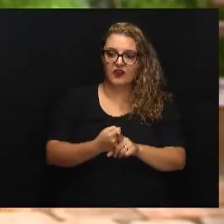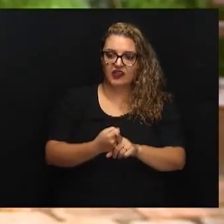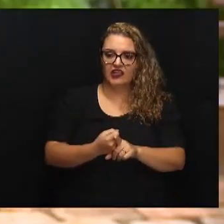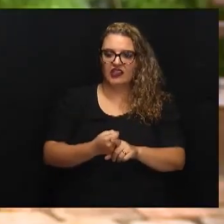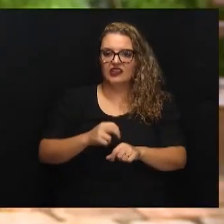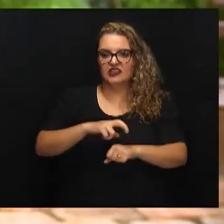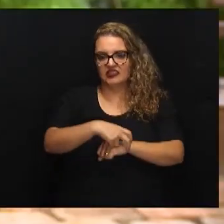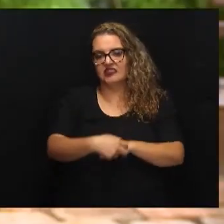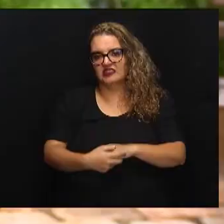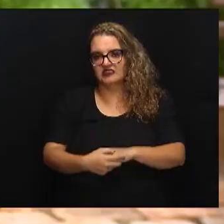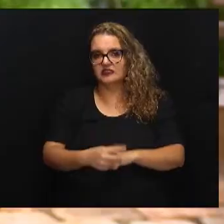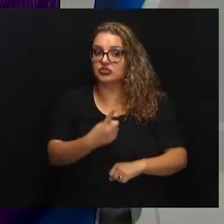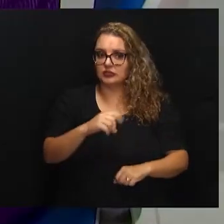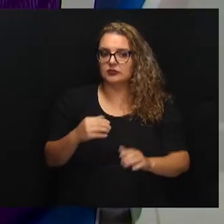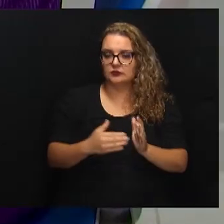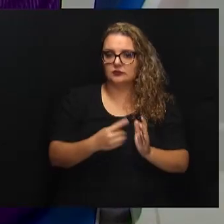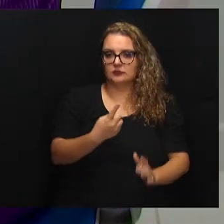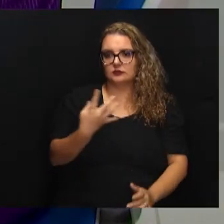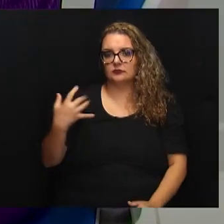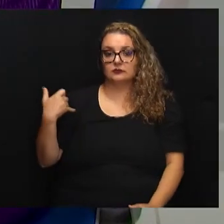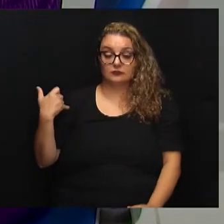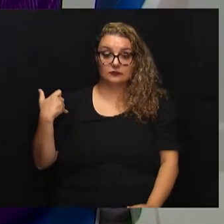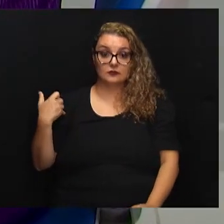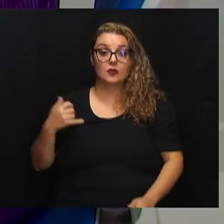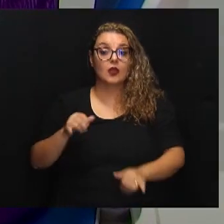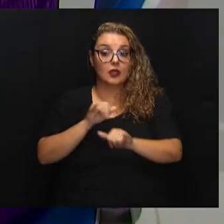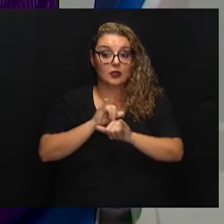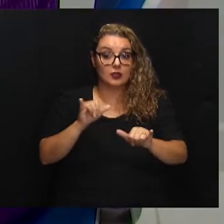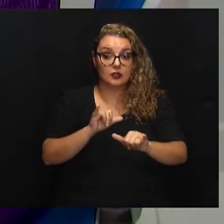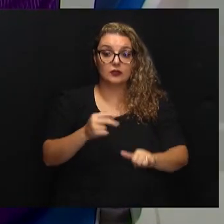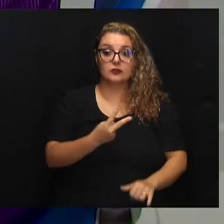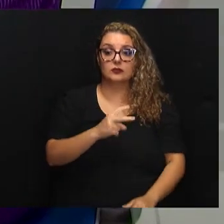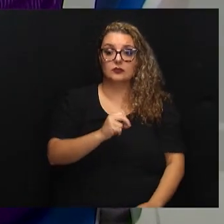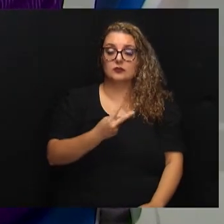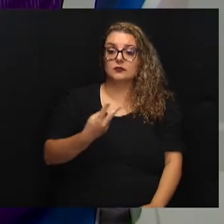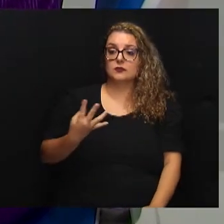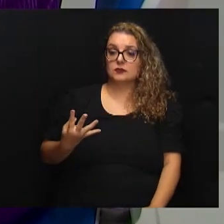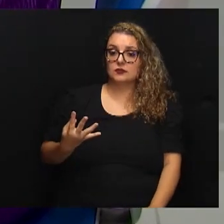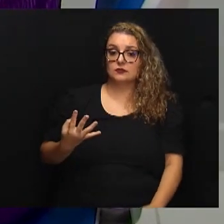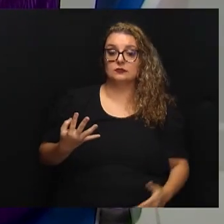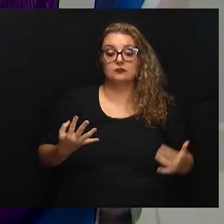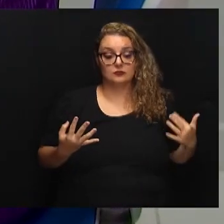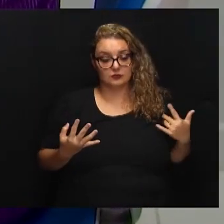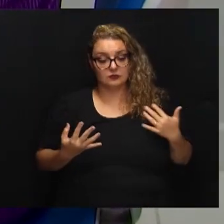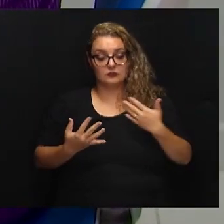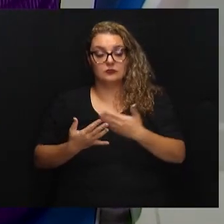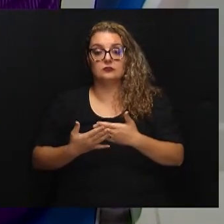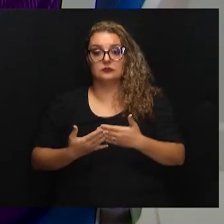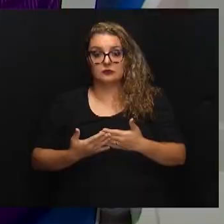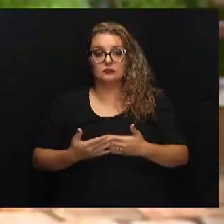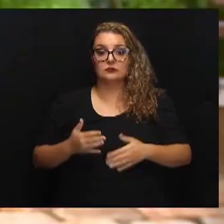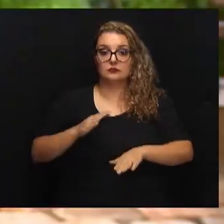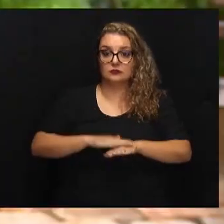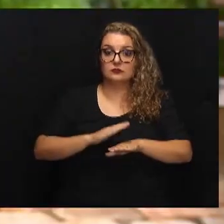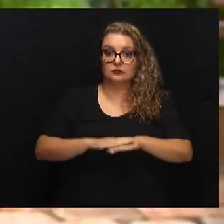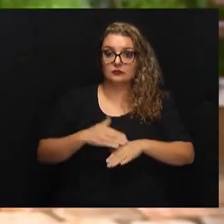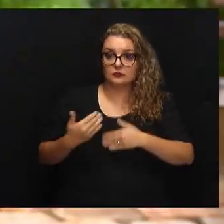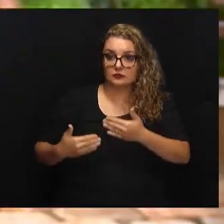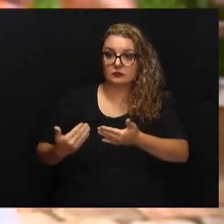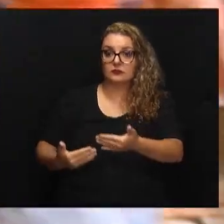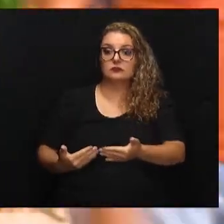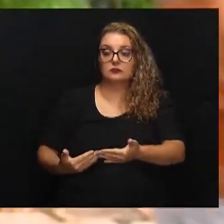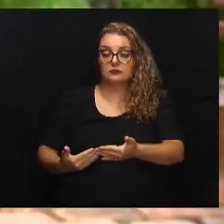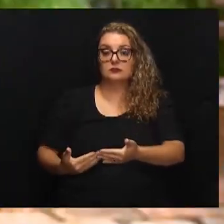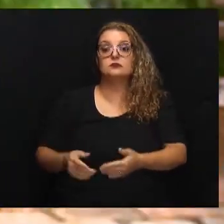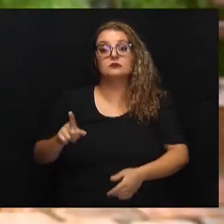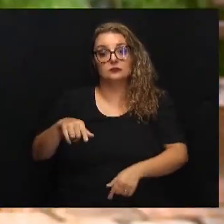faixa etária de 10 a 14 anos. A campanha iniciou em 2024 e segue ativa ao longo deste ano. Então é uma estratégia de